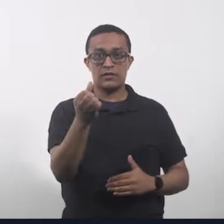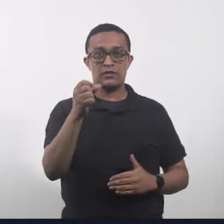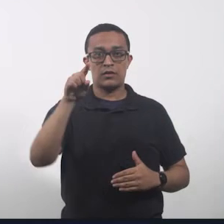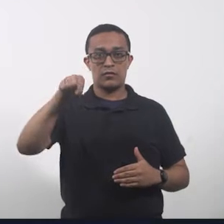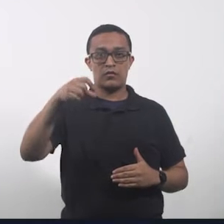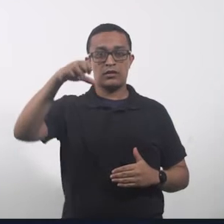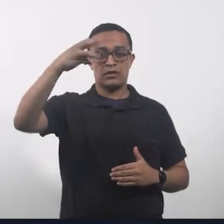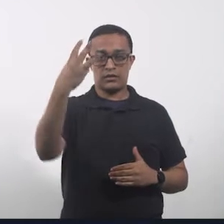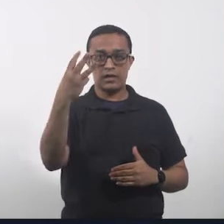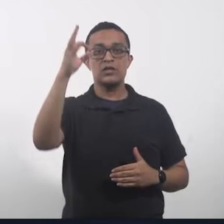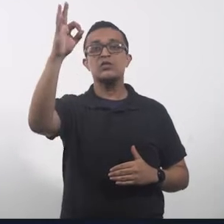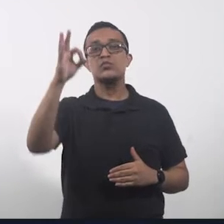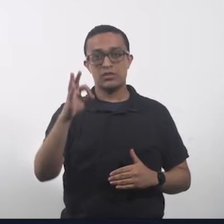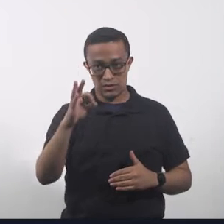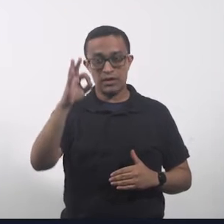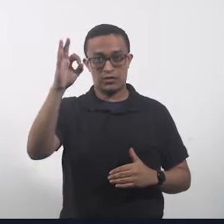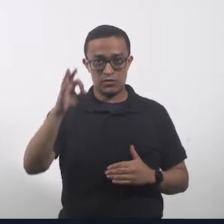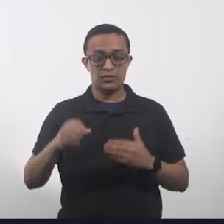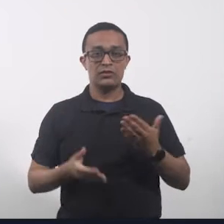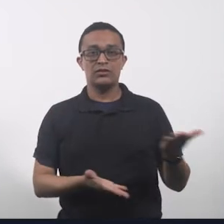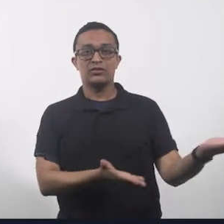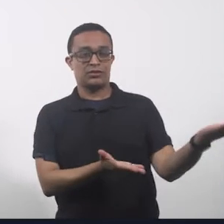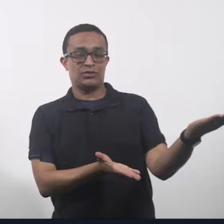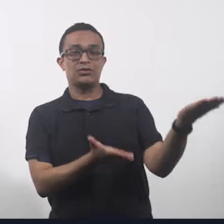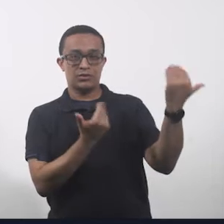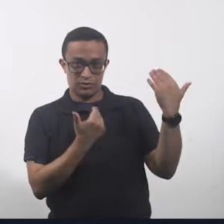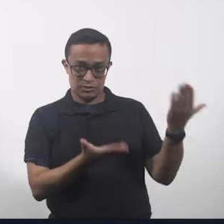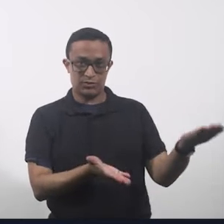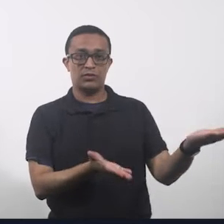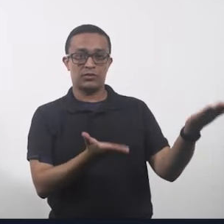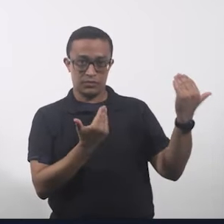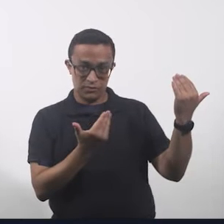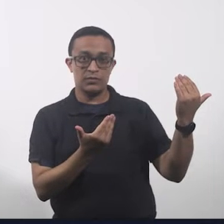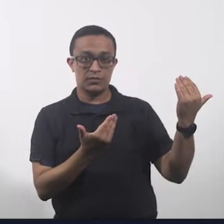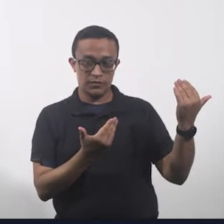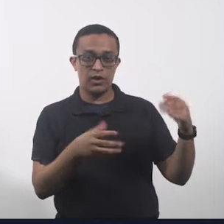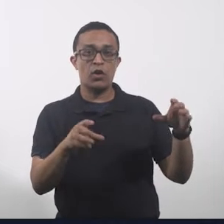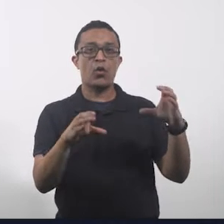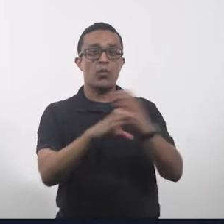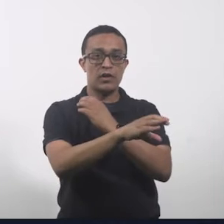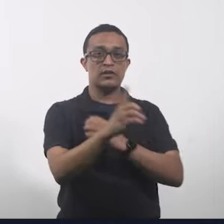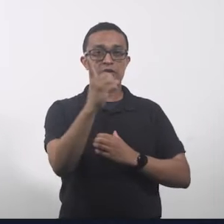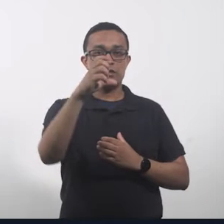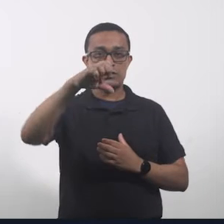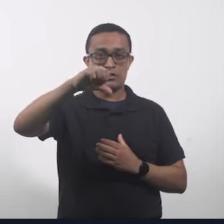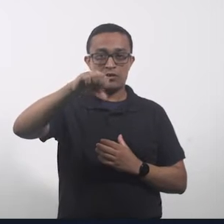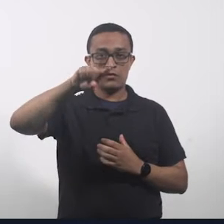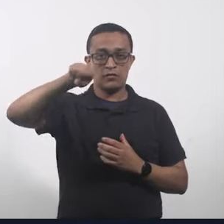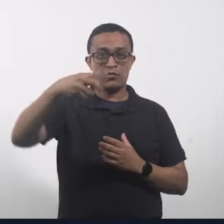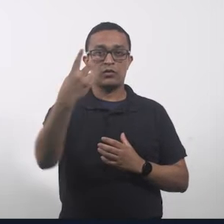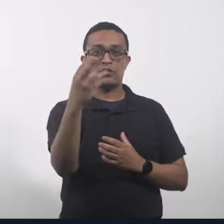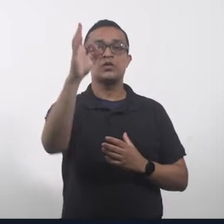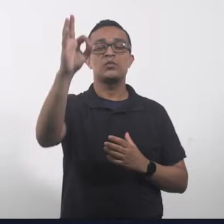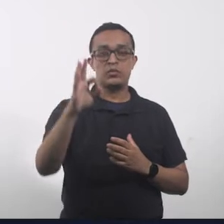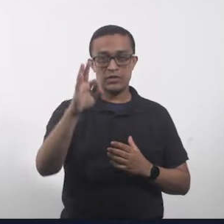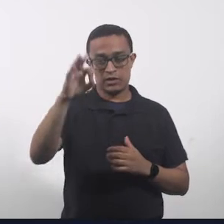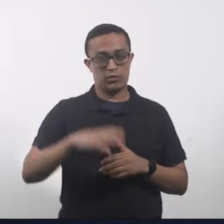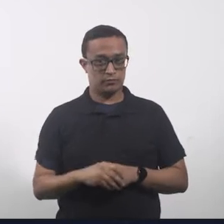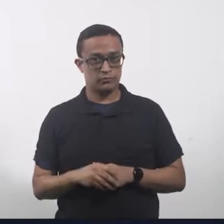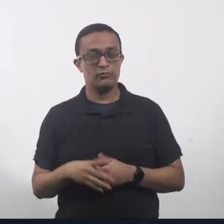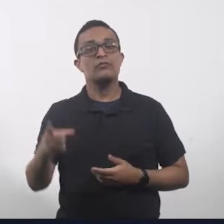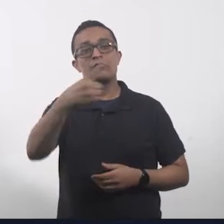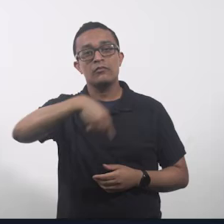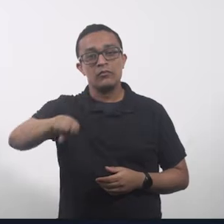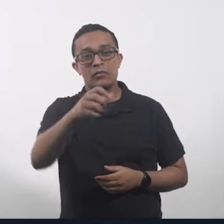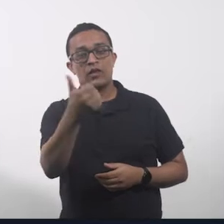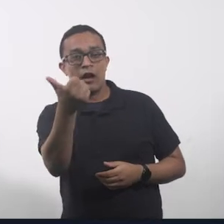96,3% de cobertura, e para os adolescentes, uma cobertura de esquema completo de 19,2%. Para que a gente avaliasse,